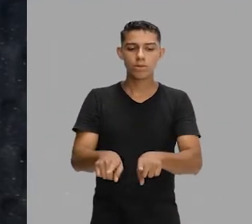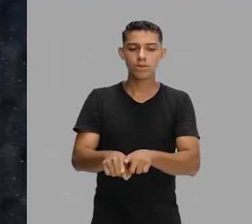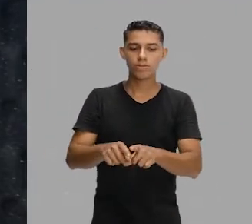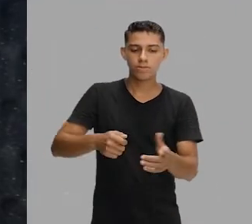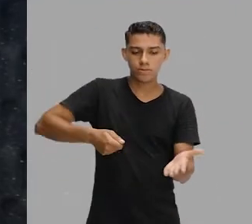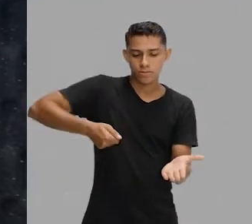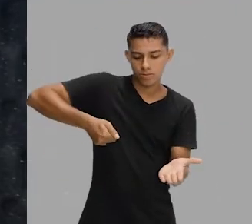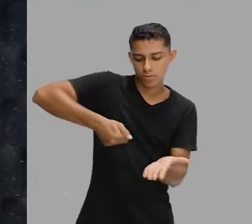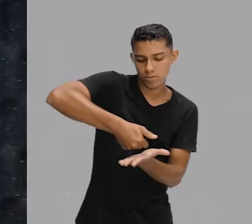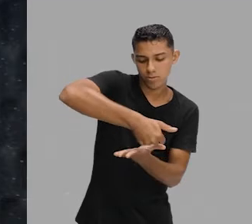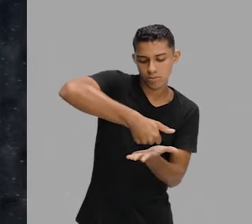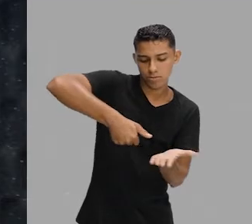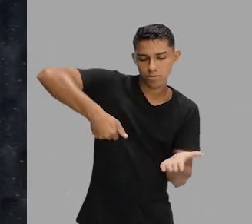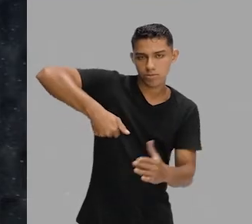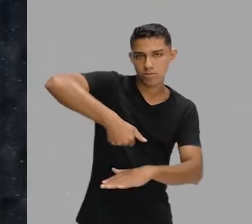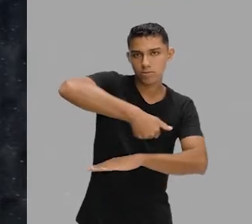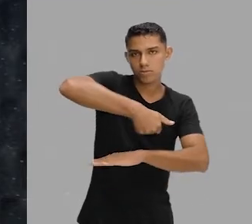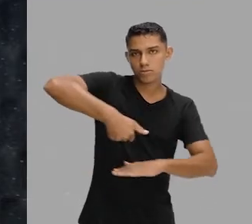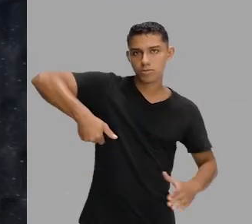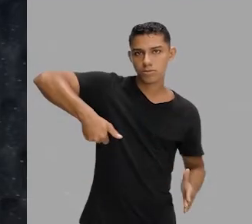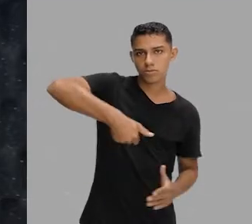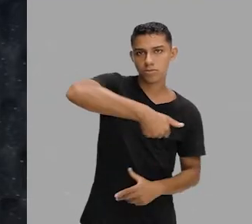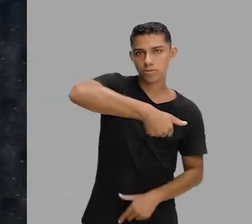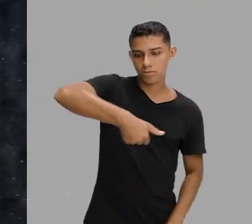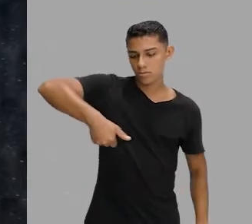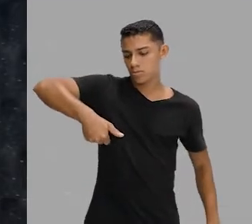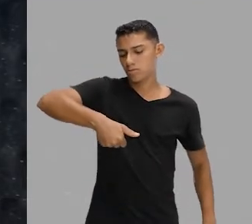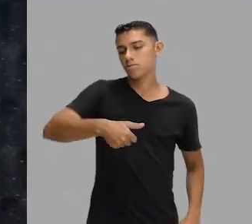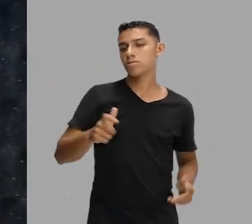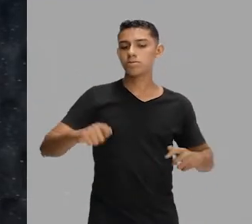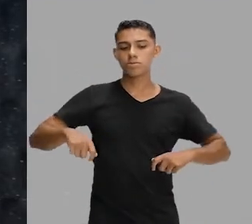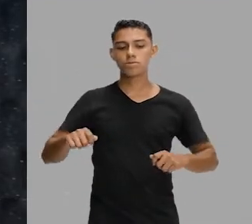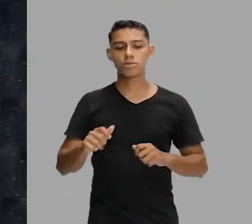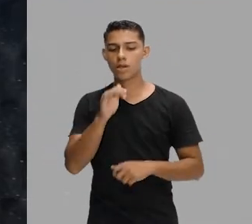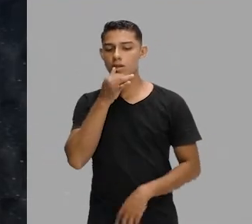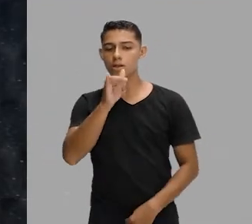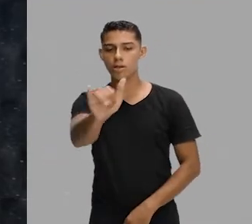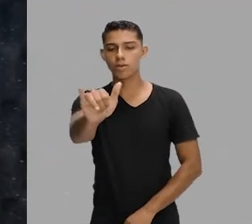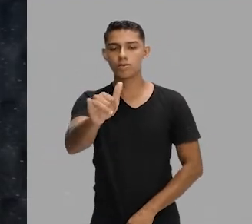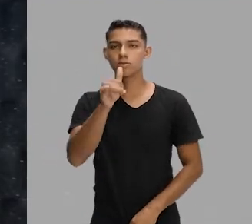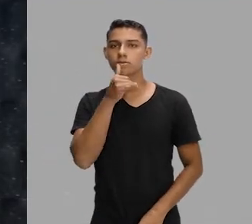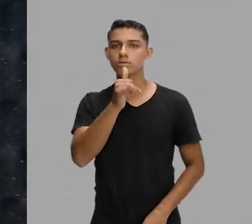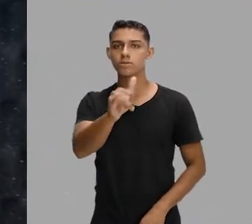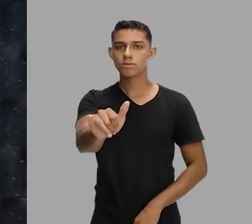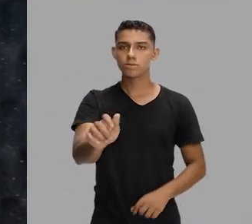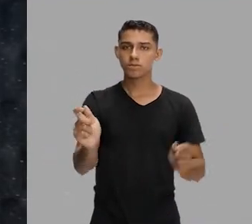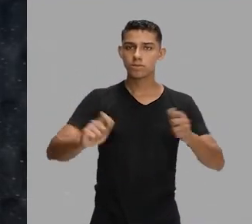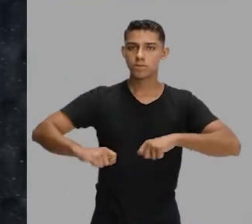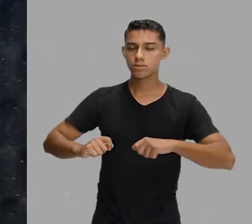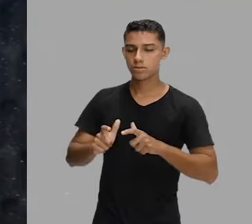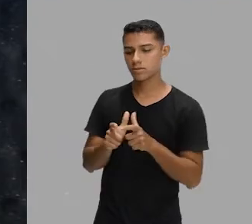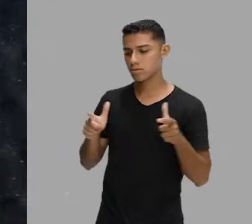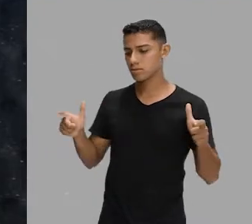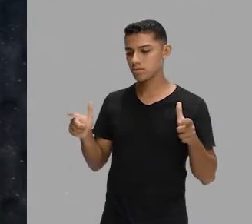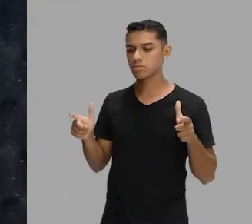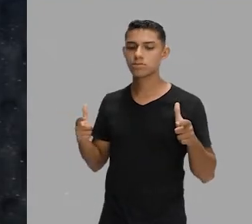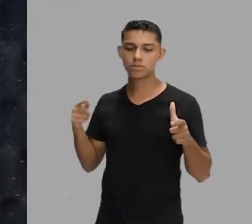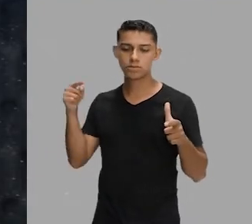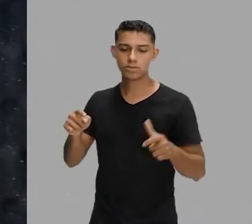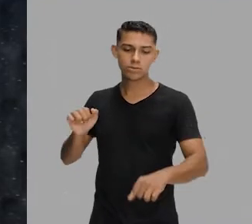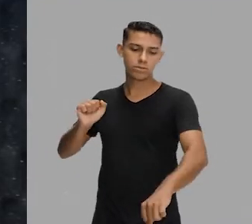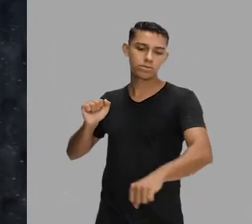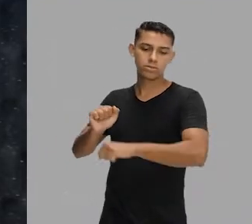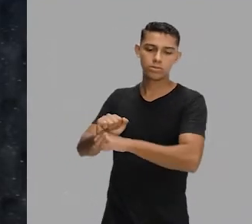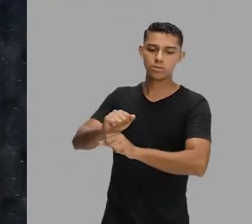é um dispositivo, né, quando nós temos uma alta corrente, né, que poderia gerar um dano ao equipamento, então ele